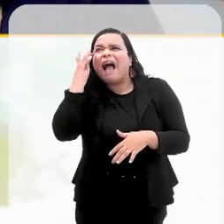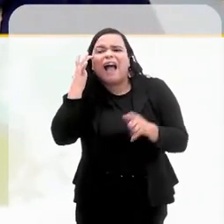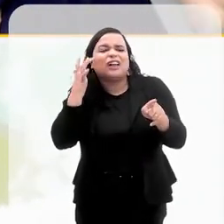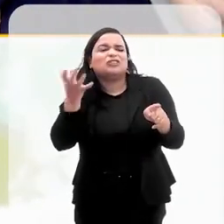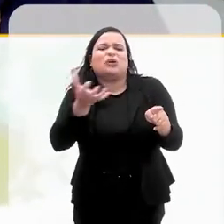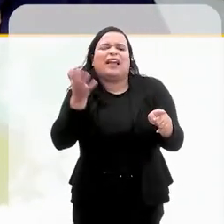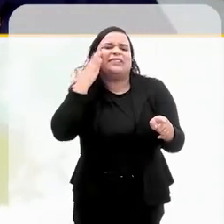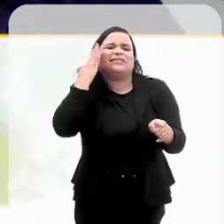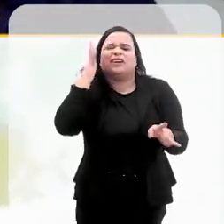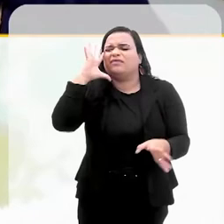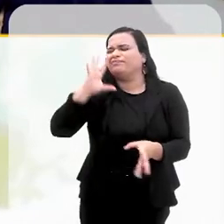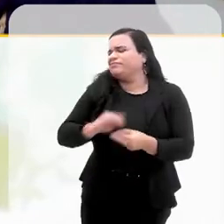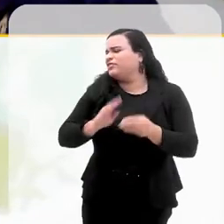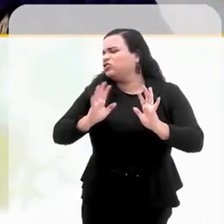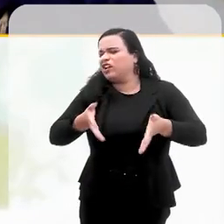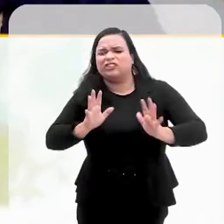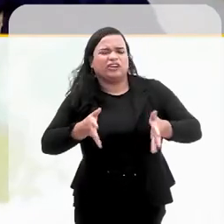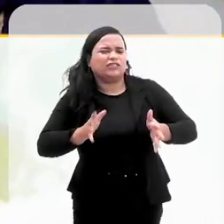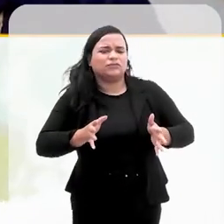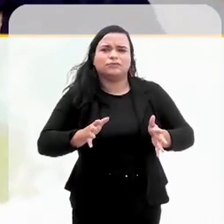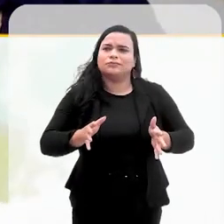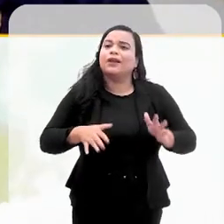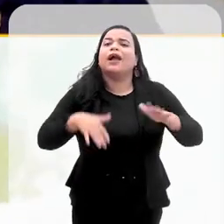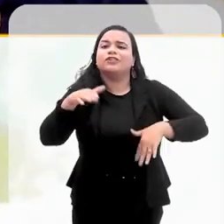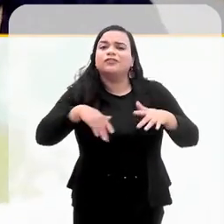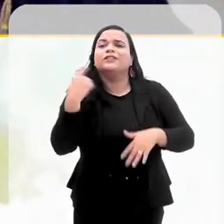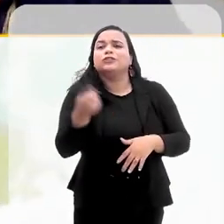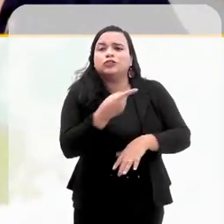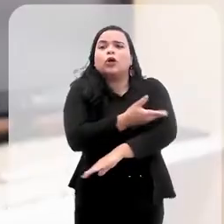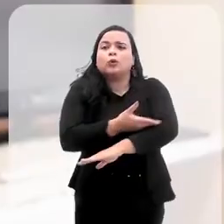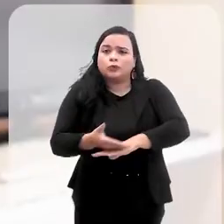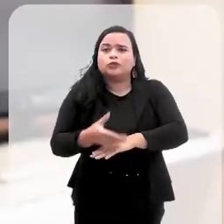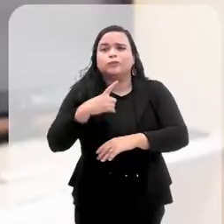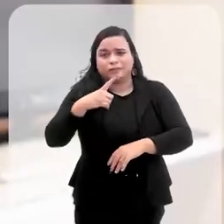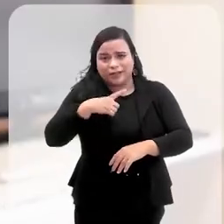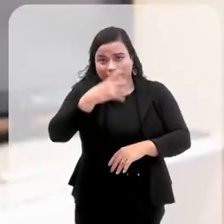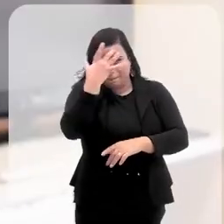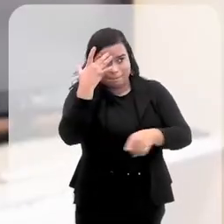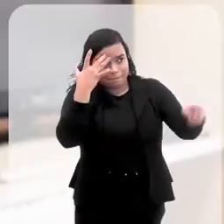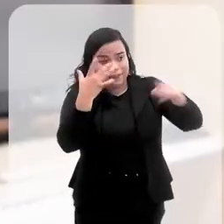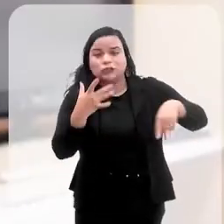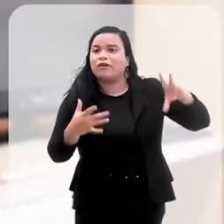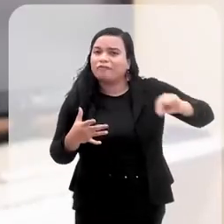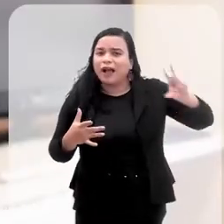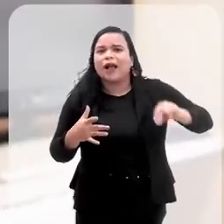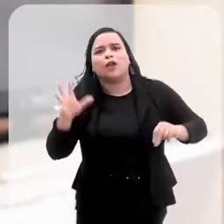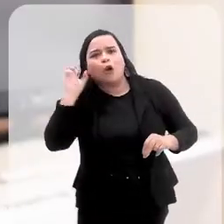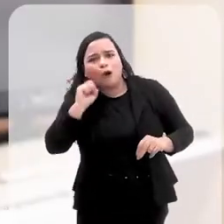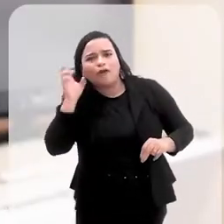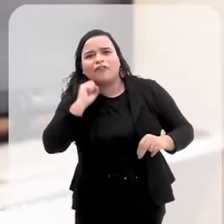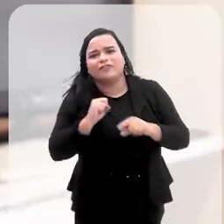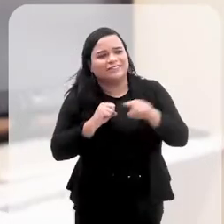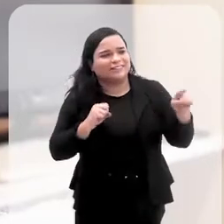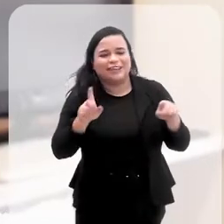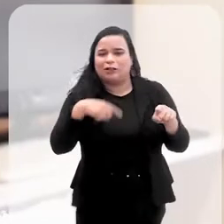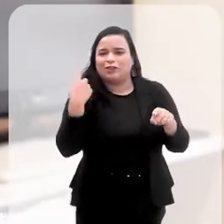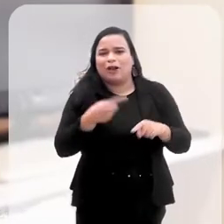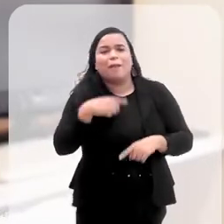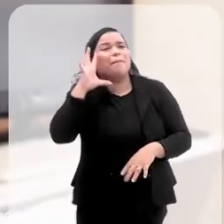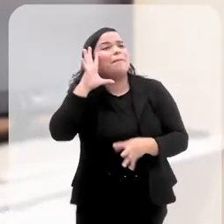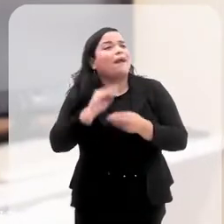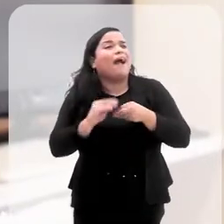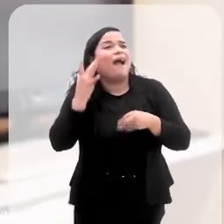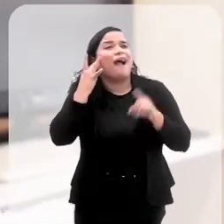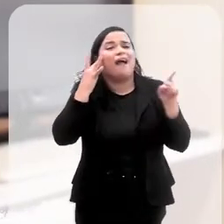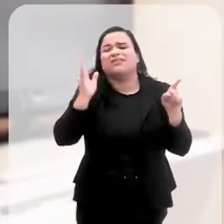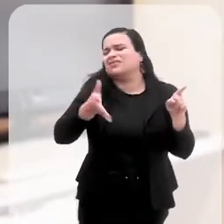dizer. Às E vezes a às gente vezes. faz isso com pessoas que falam, que ouvem, né? A É. pessoa fala um negócio, você já vai É. emendando, quer